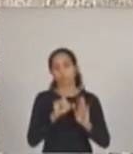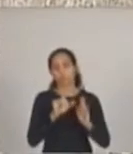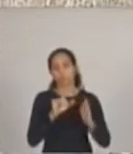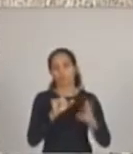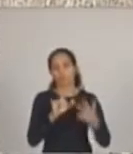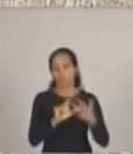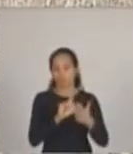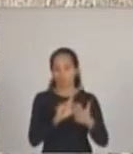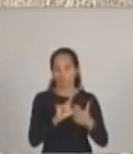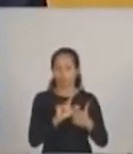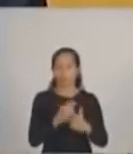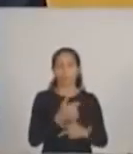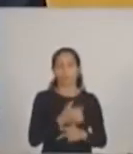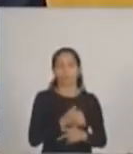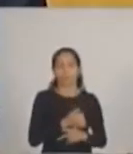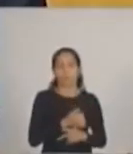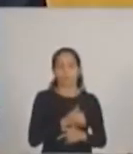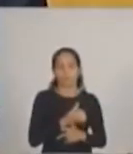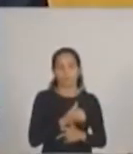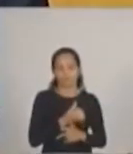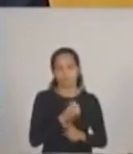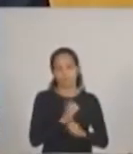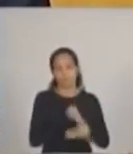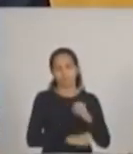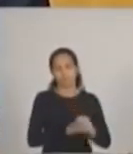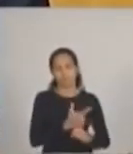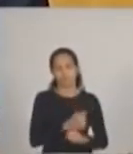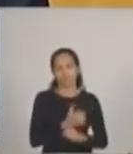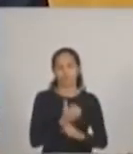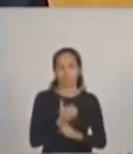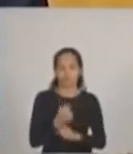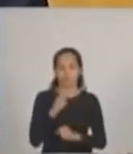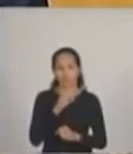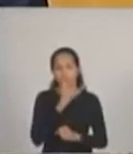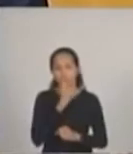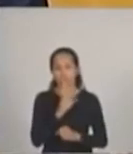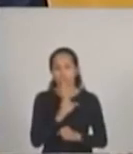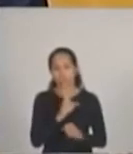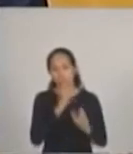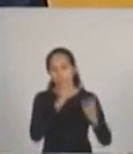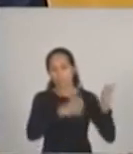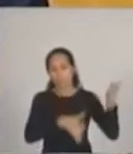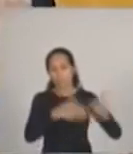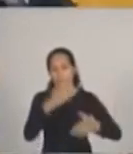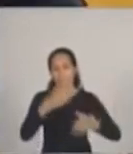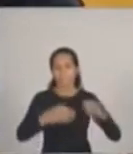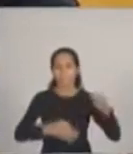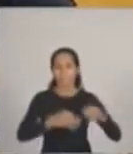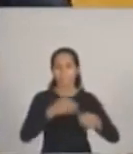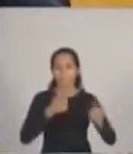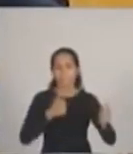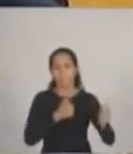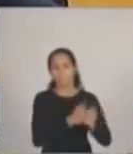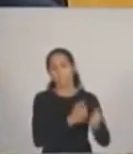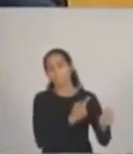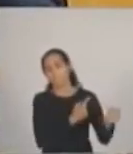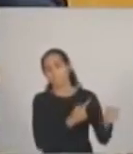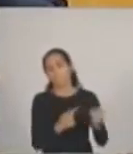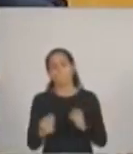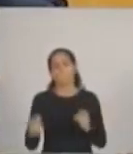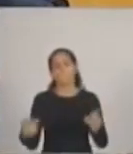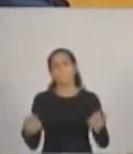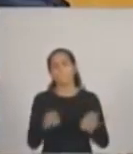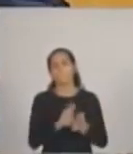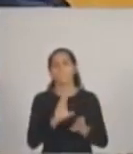16/2021, que susta os efeitos das resoluções do Tribunal de Justiça do Estado do Espírito Santo contra o fechamento de